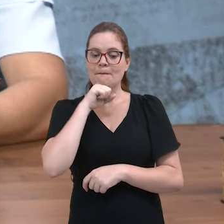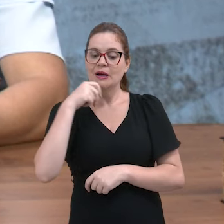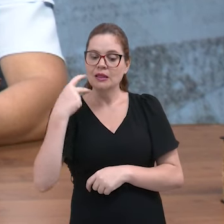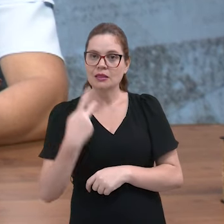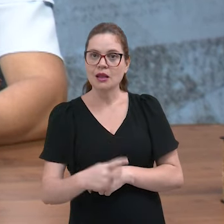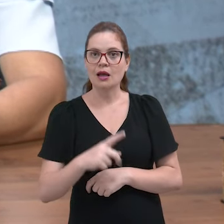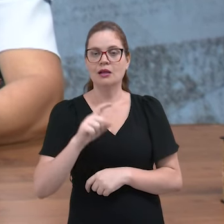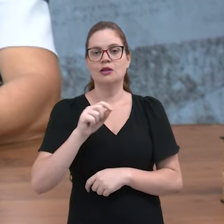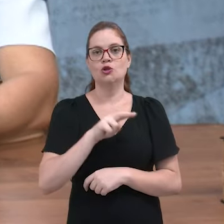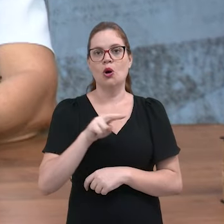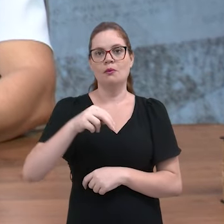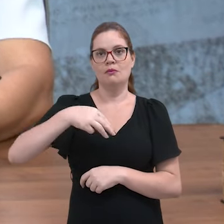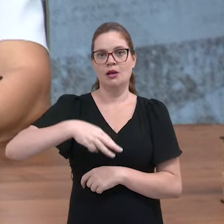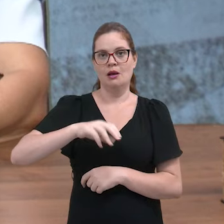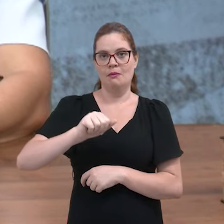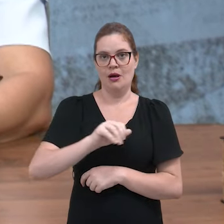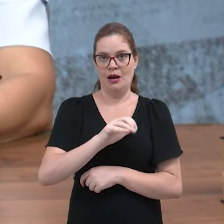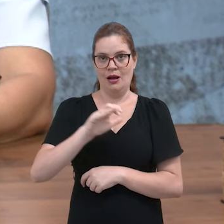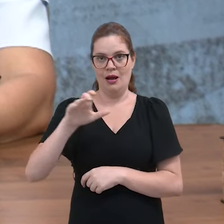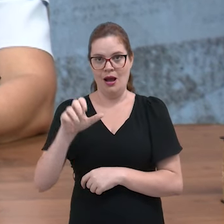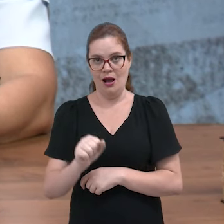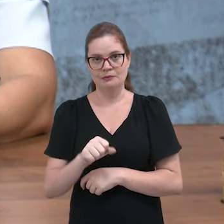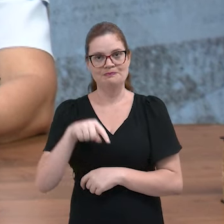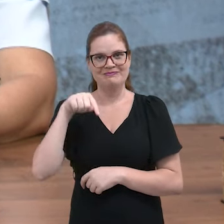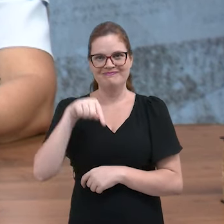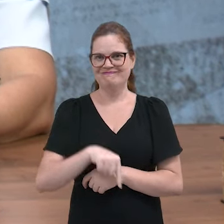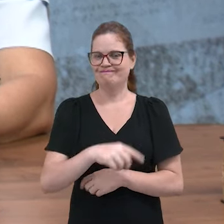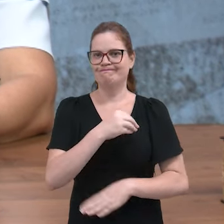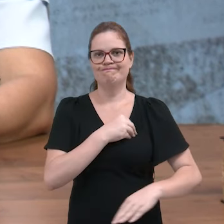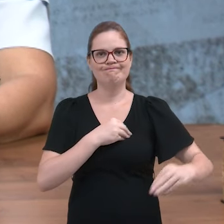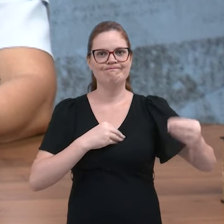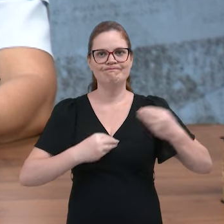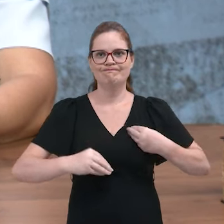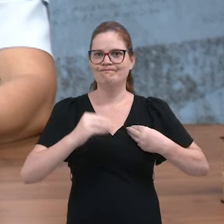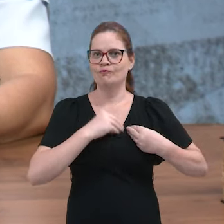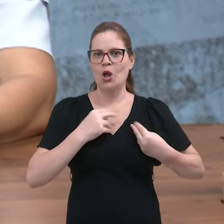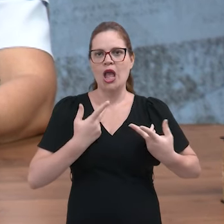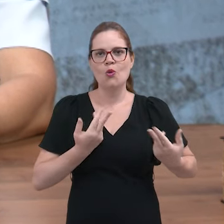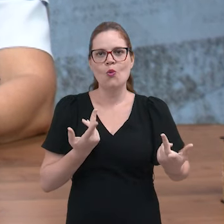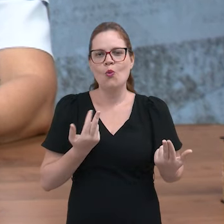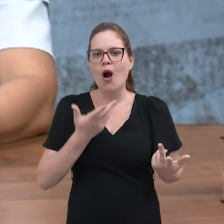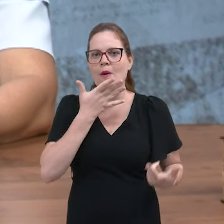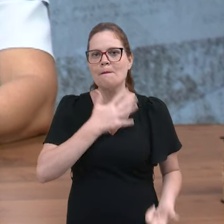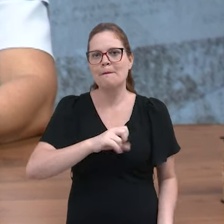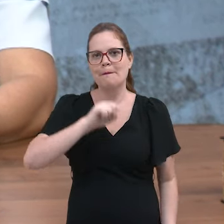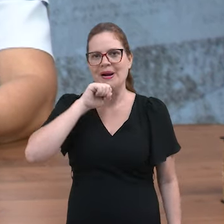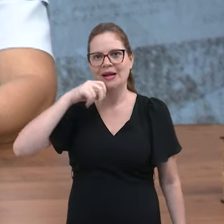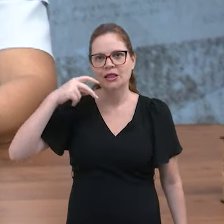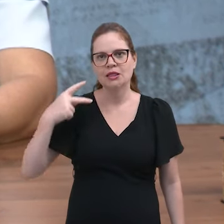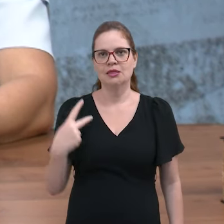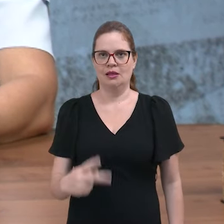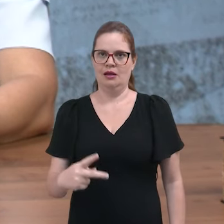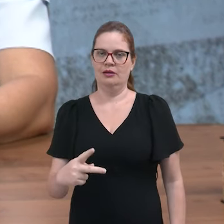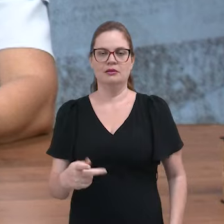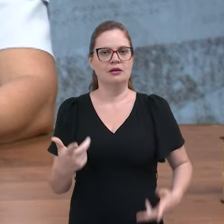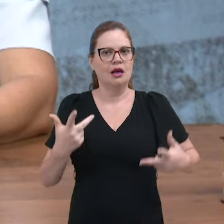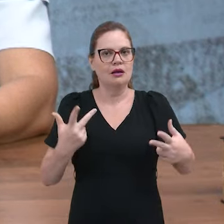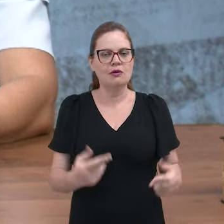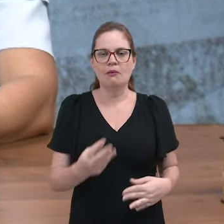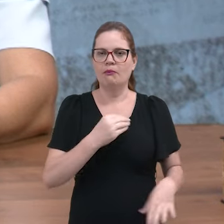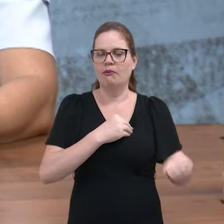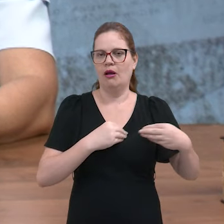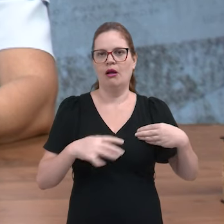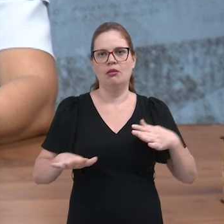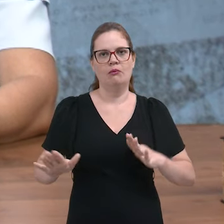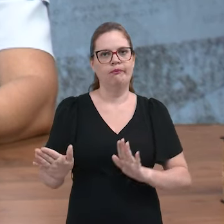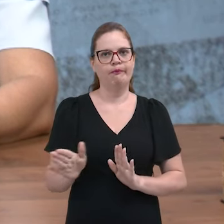Abisalom. E andou em todos os pecados que seu pai tinha cometido antes dele. E seu